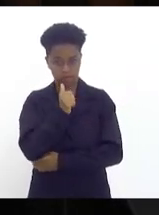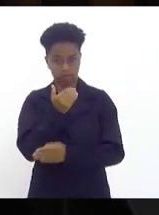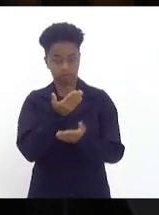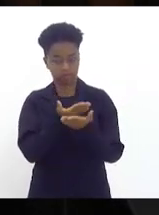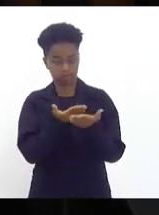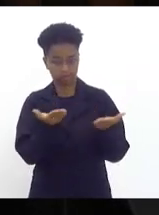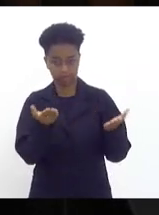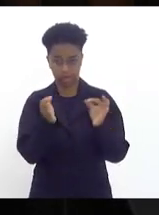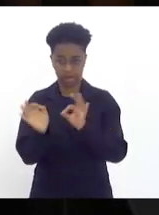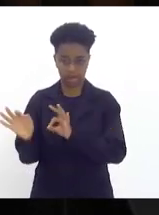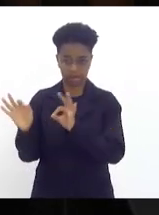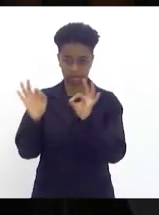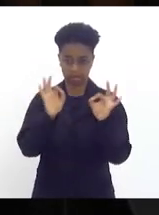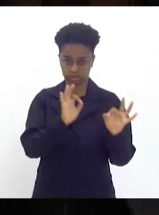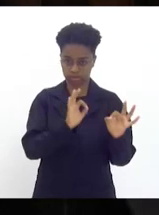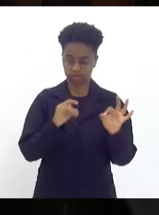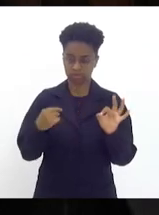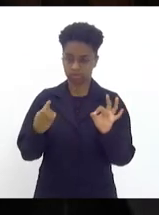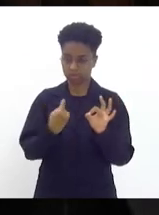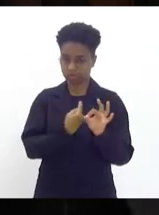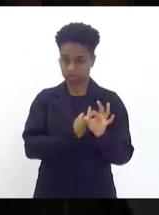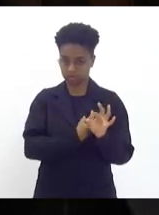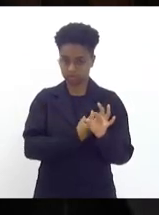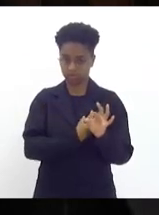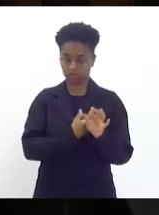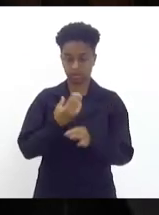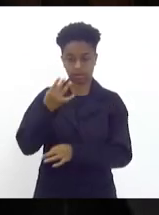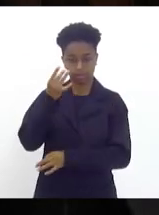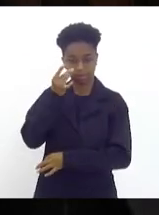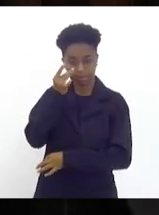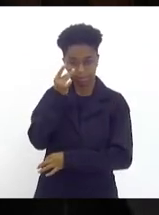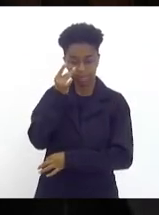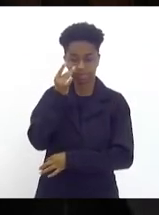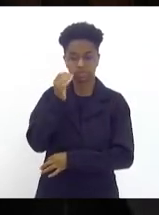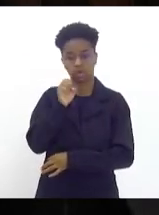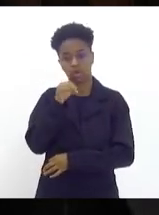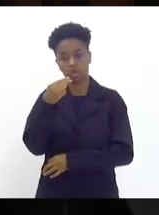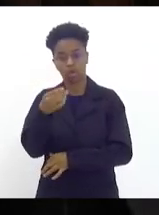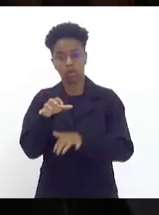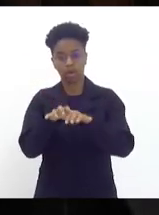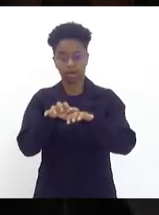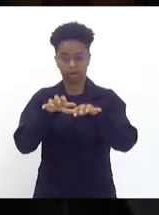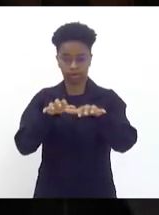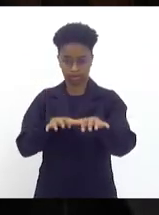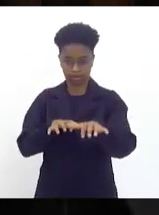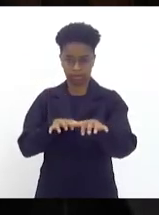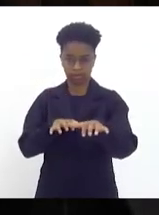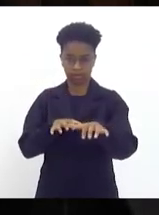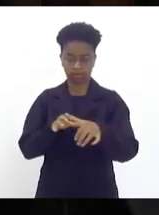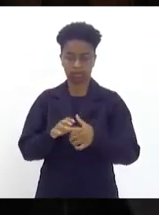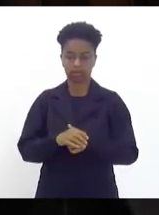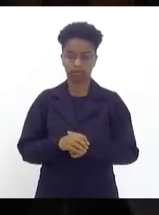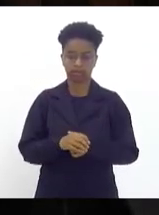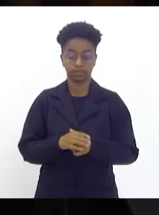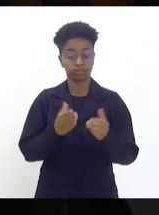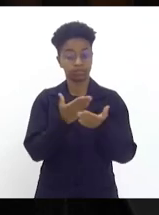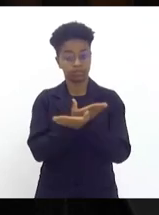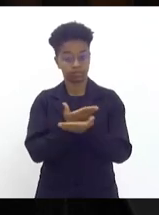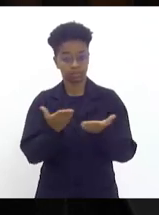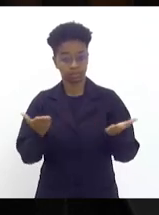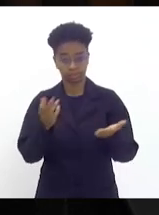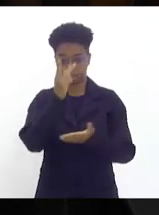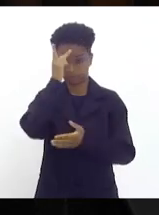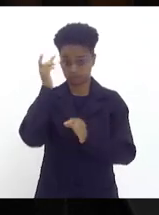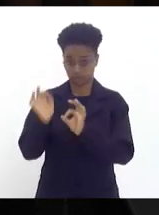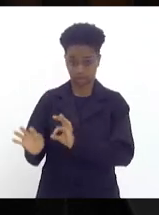nos assistem de forma presencial ou remota senhoras e senhores